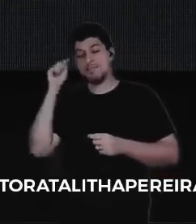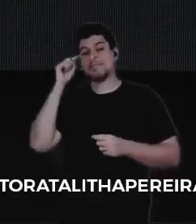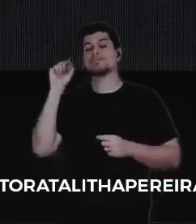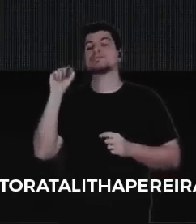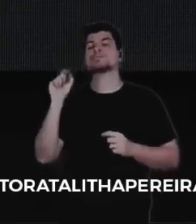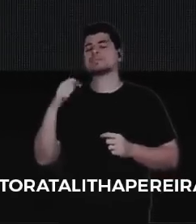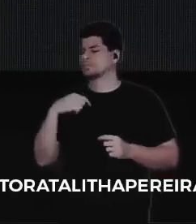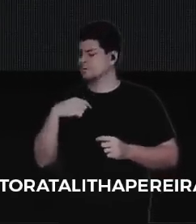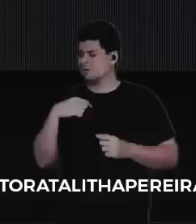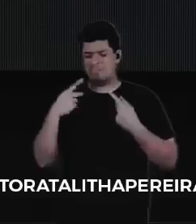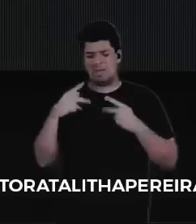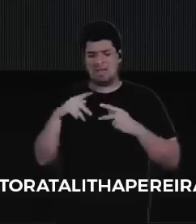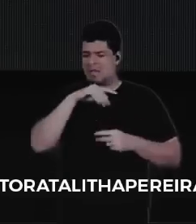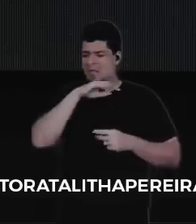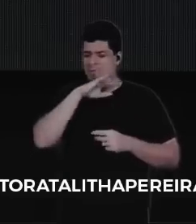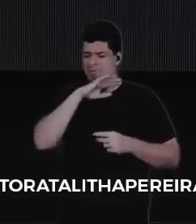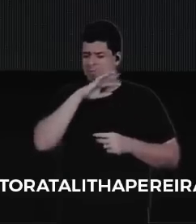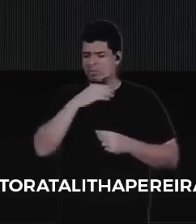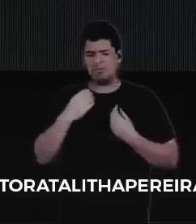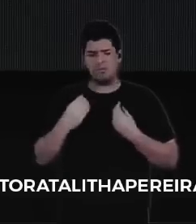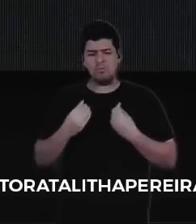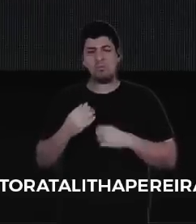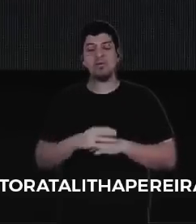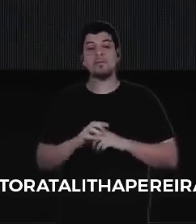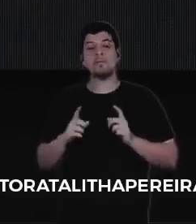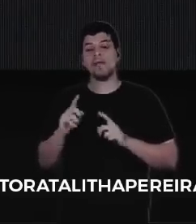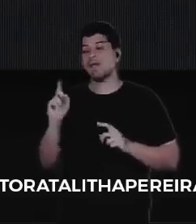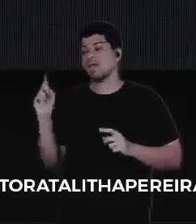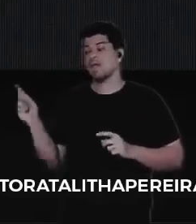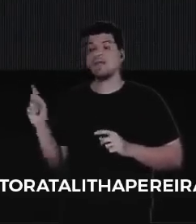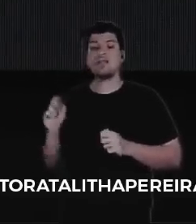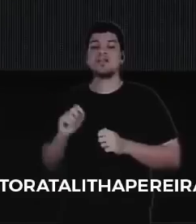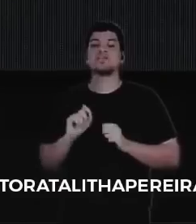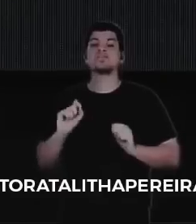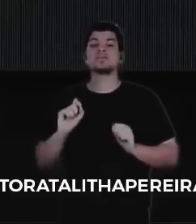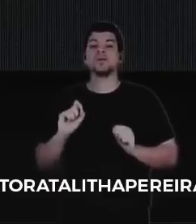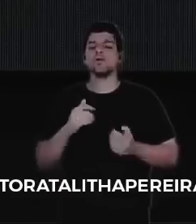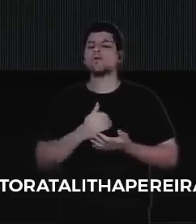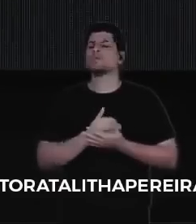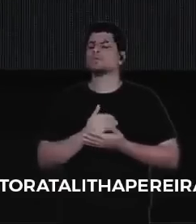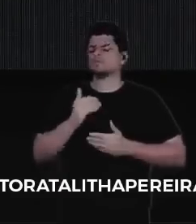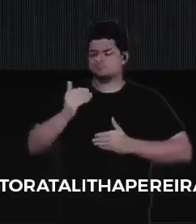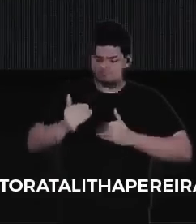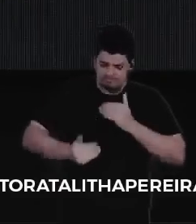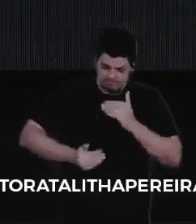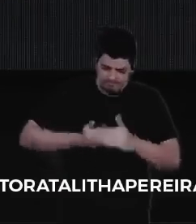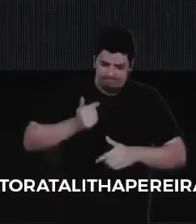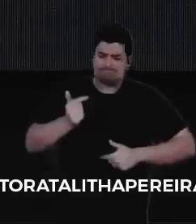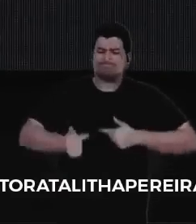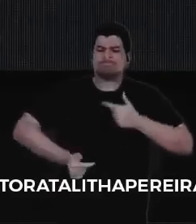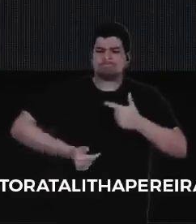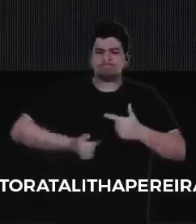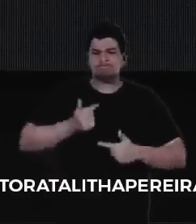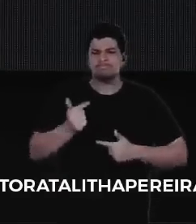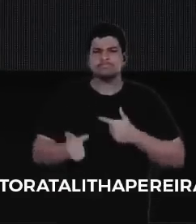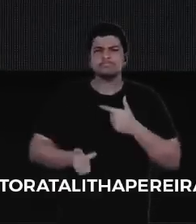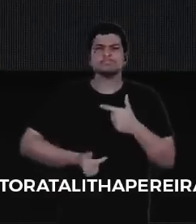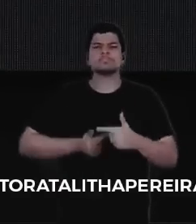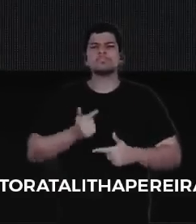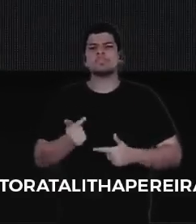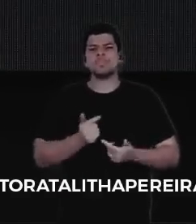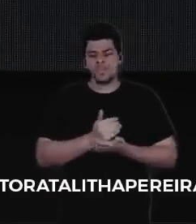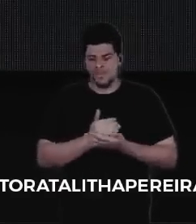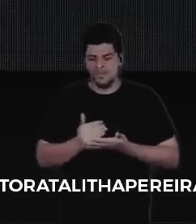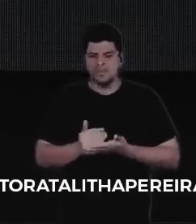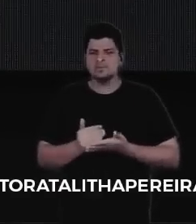Mas sabe o que é que isso fez? Fez com que ele se esforçasse. Fez com que ele buscasse